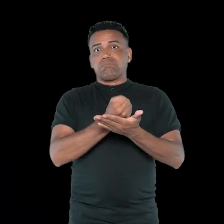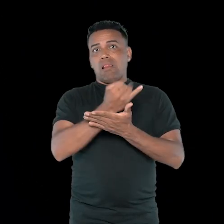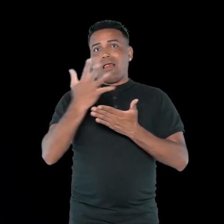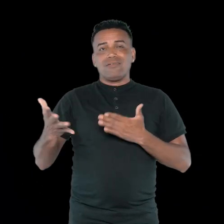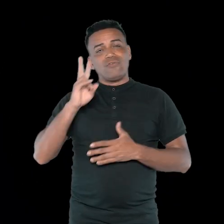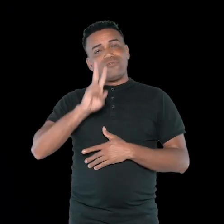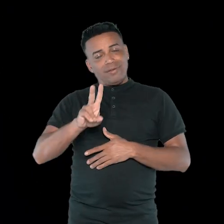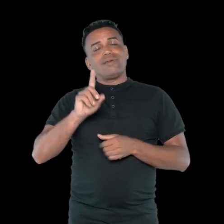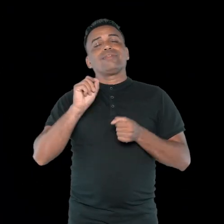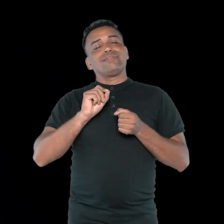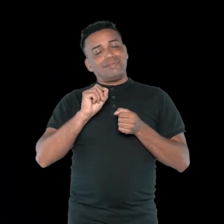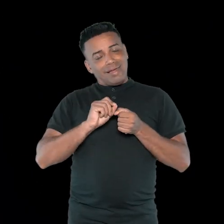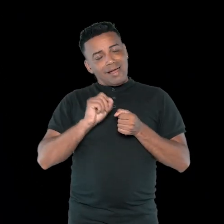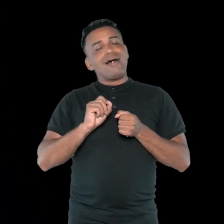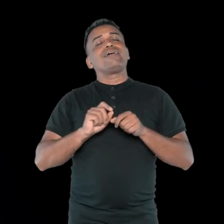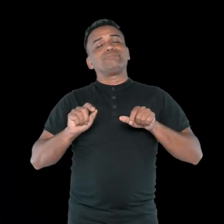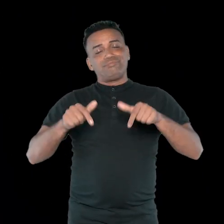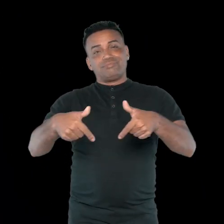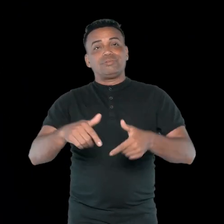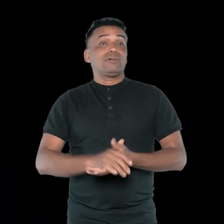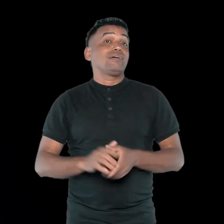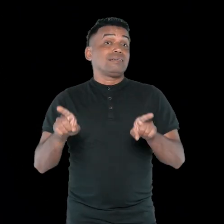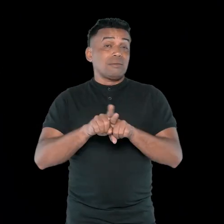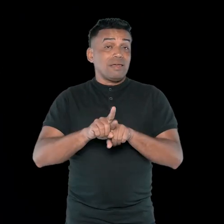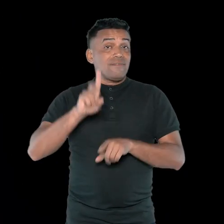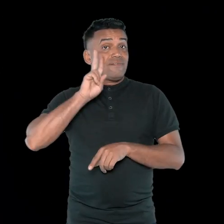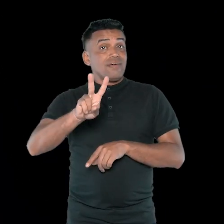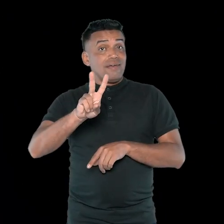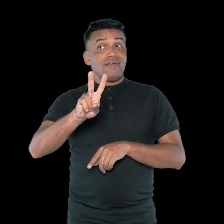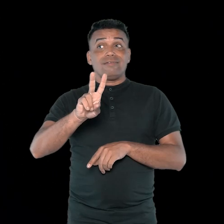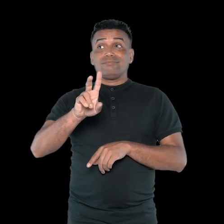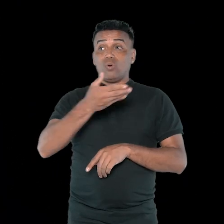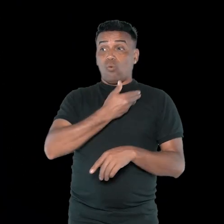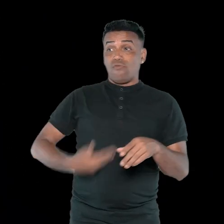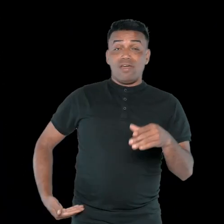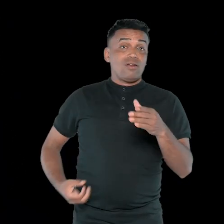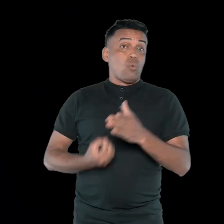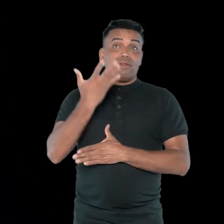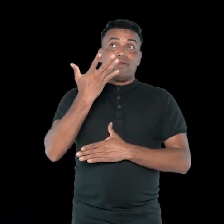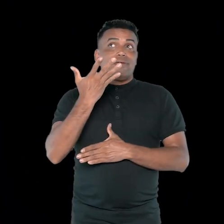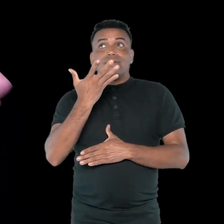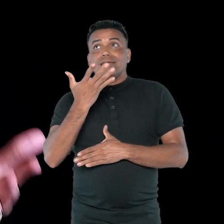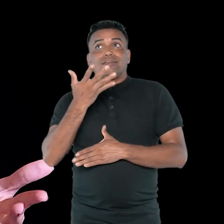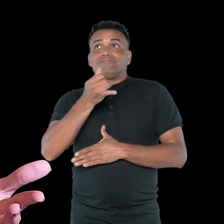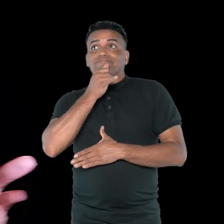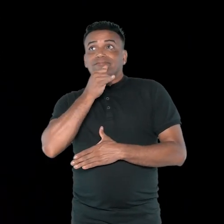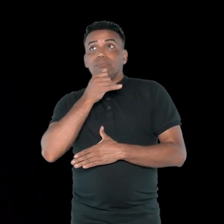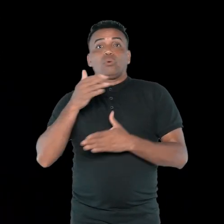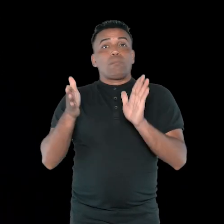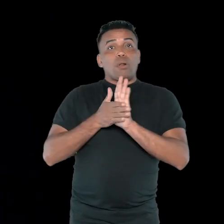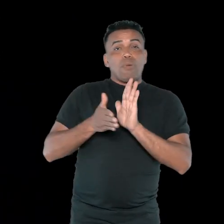está sendo colocado em xeque, e, ao mesmo tempo, a gente vê que os Estados não criam nenhum tipo de horizonte de